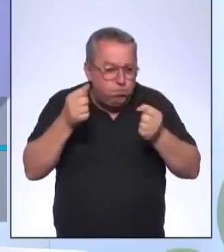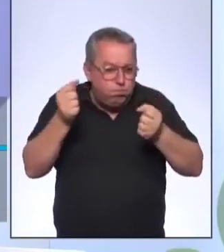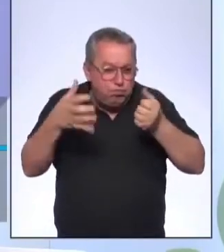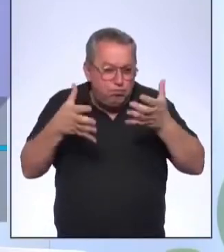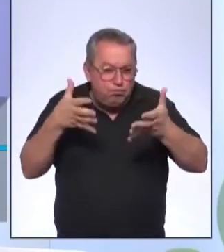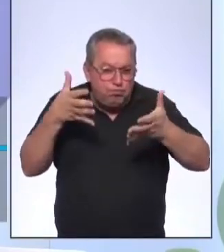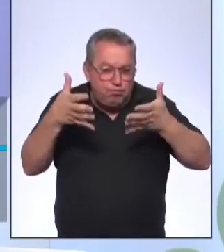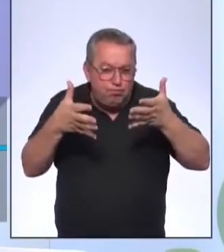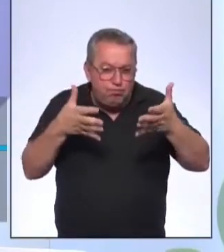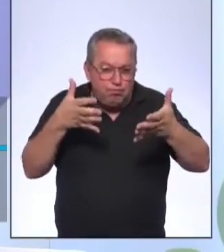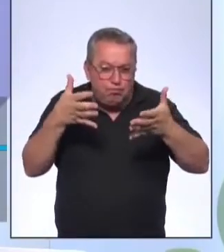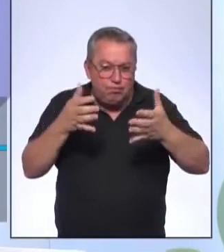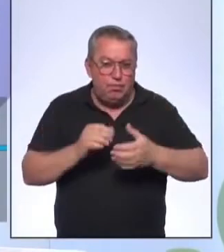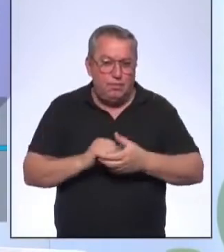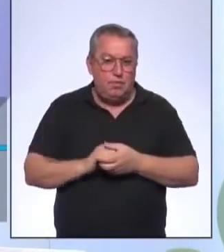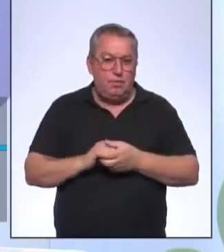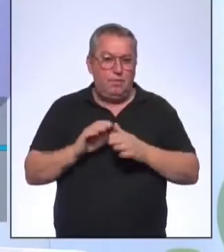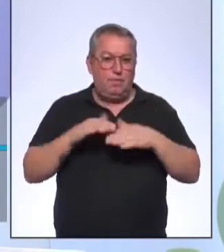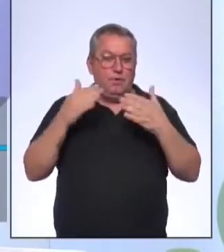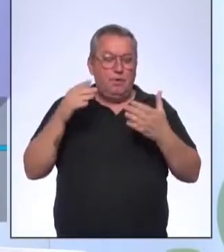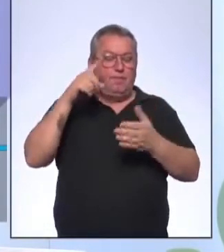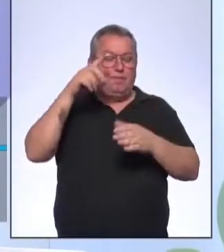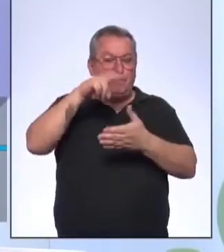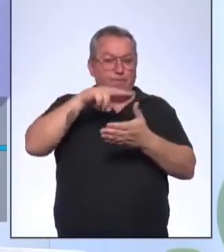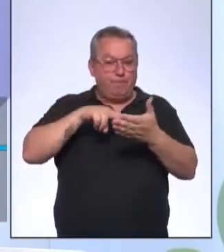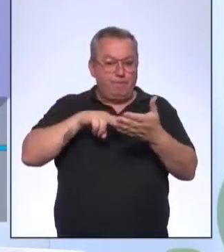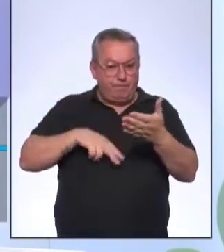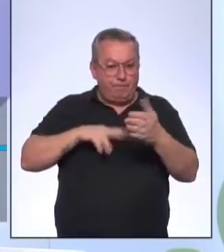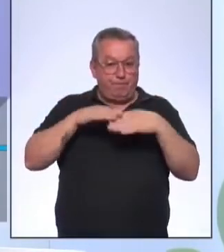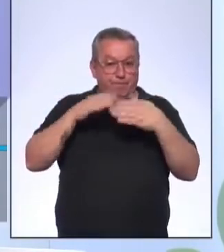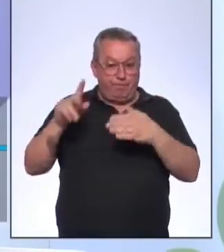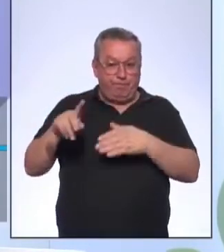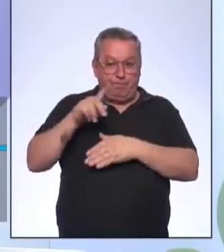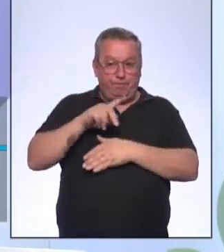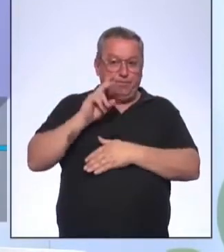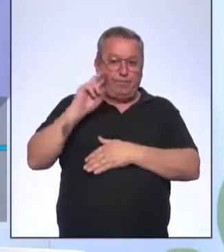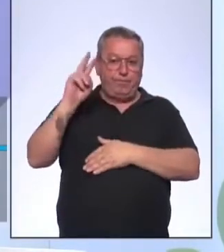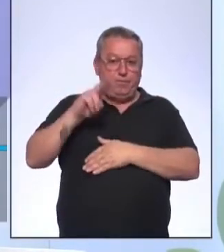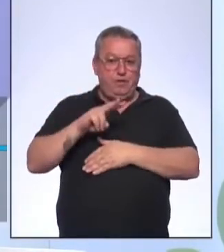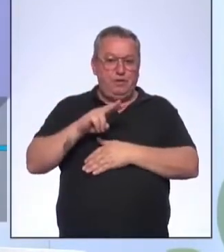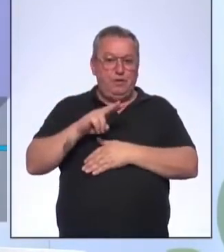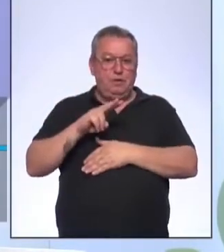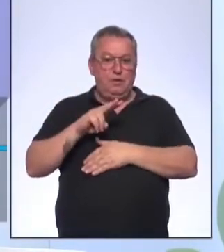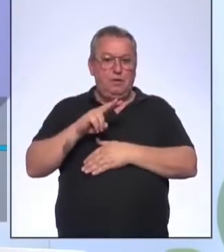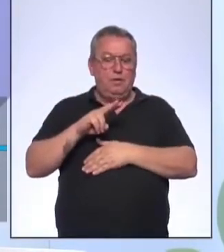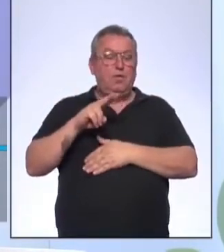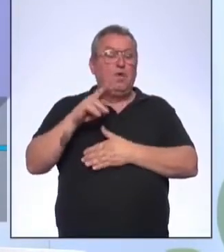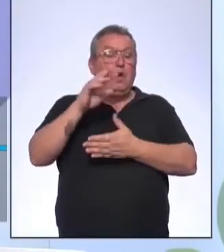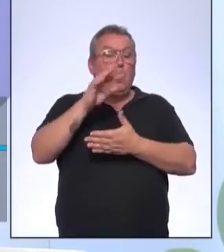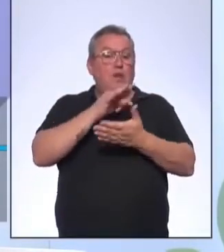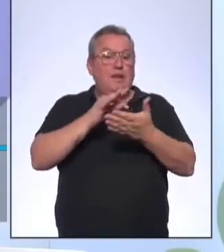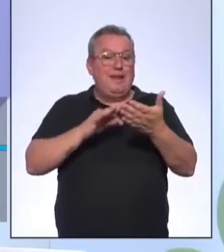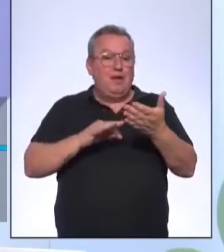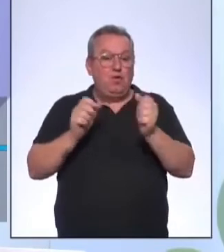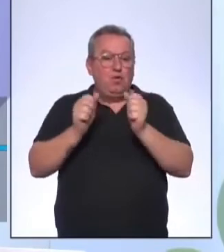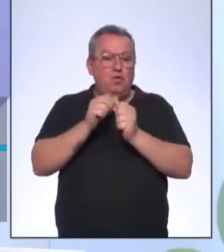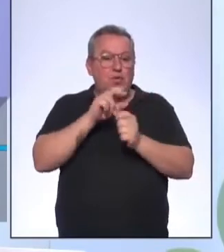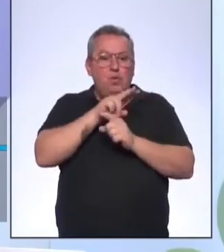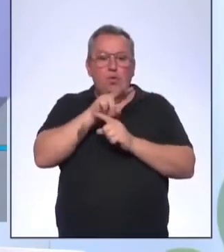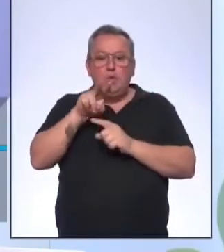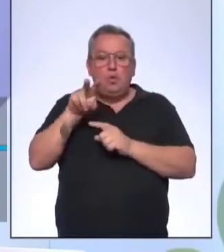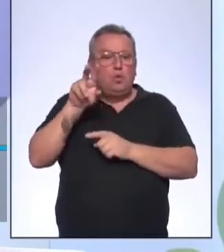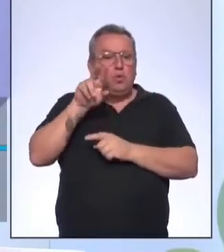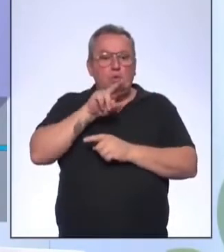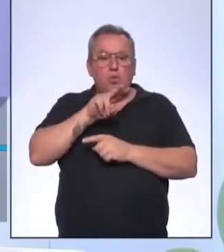não tenha o campo visual ali que na leitura quando a eu falei a gente vê o texto junto então a gente tem a